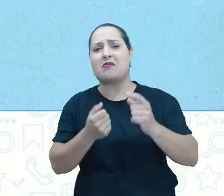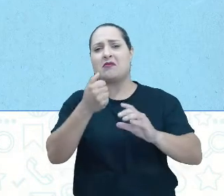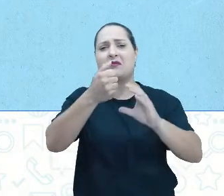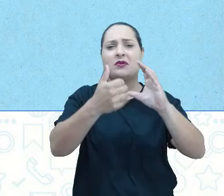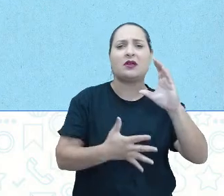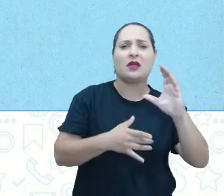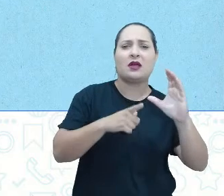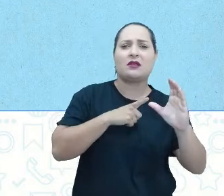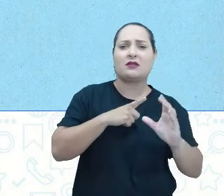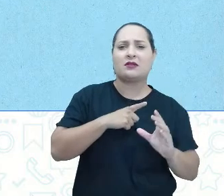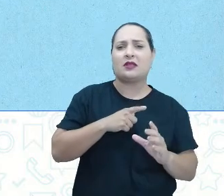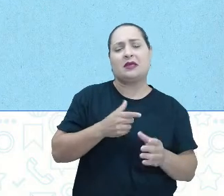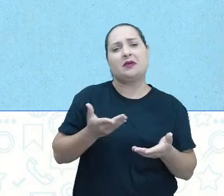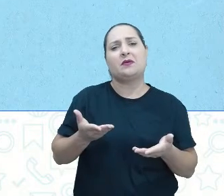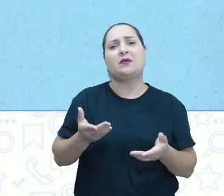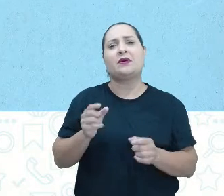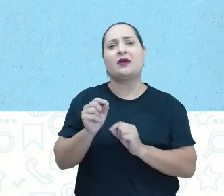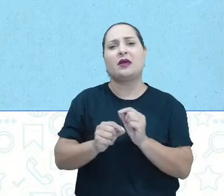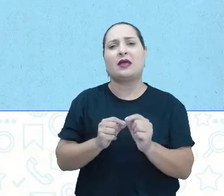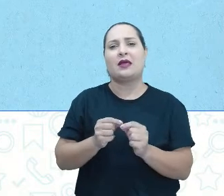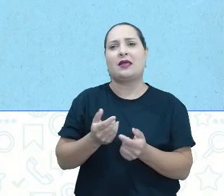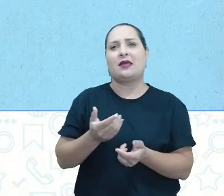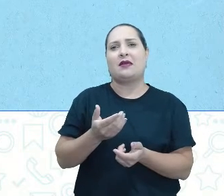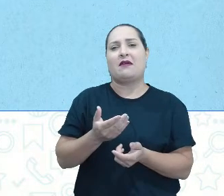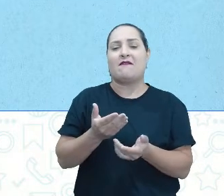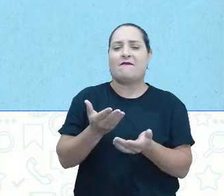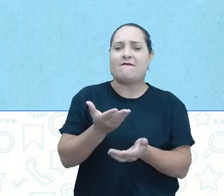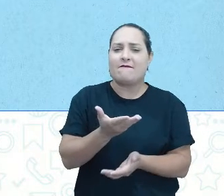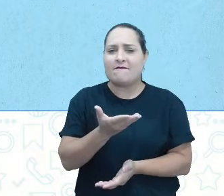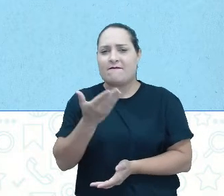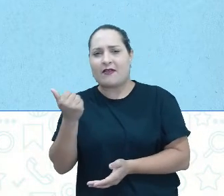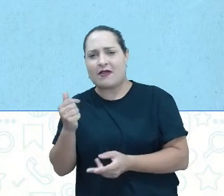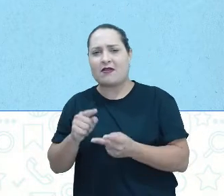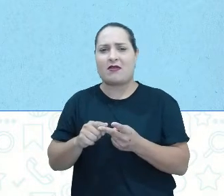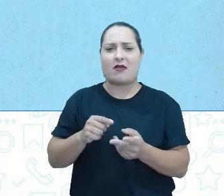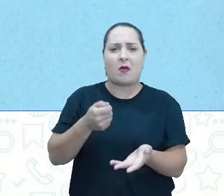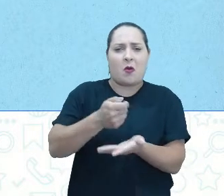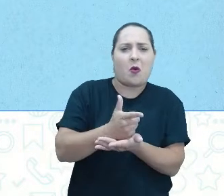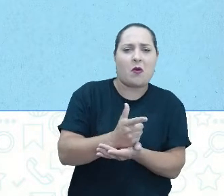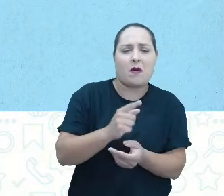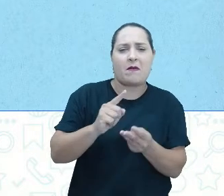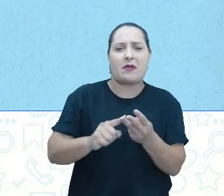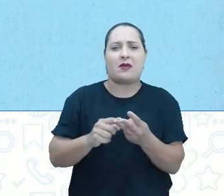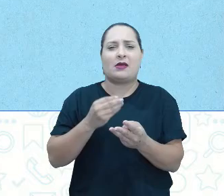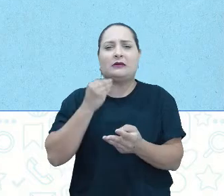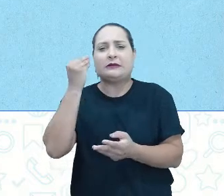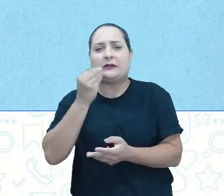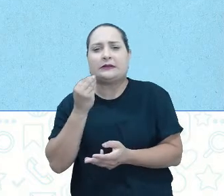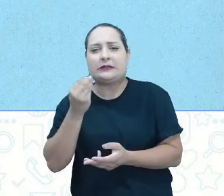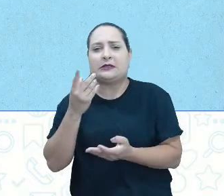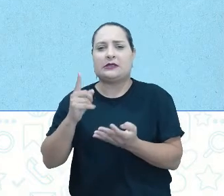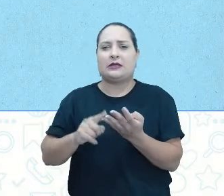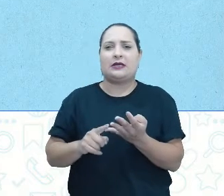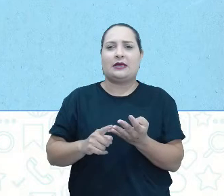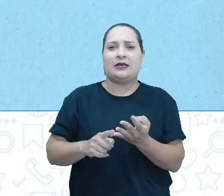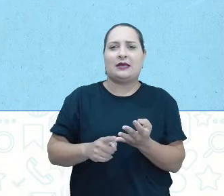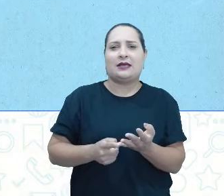tem uma entonação apelativa, então, venha, compre, experimente, se